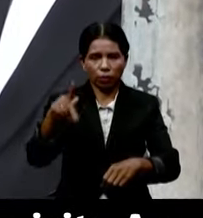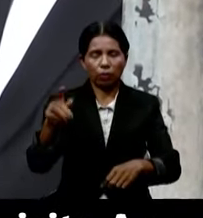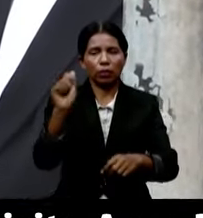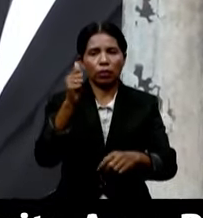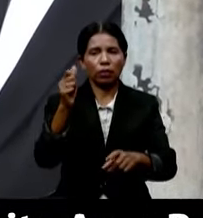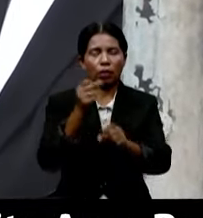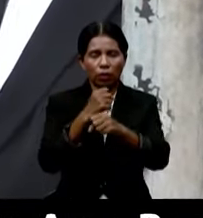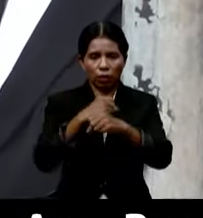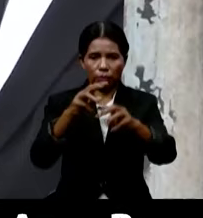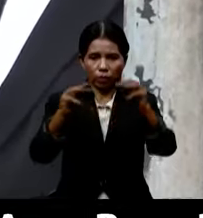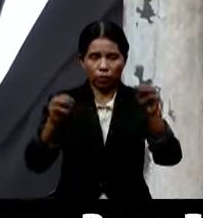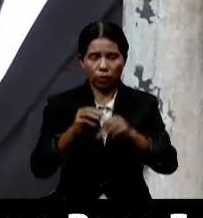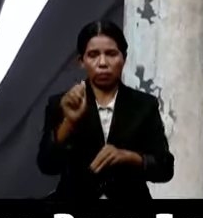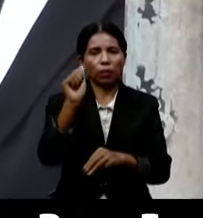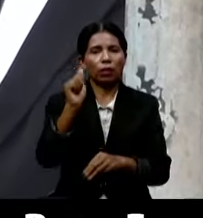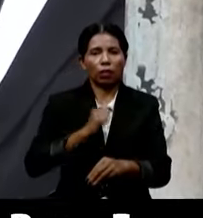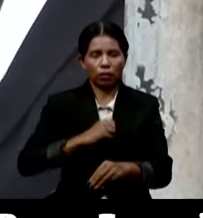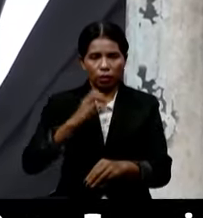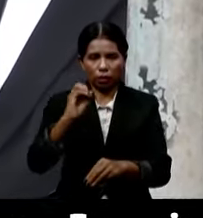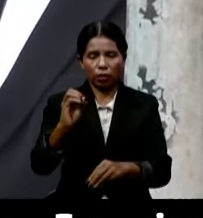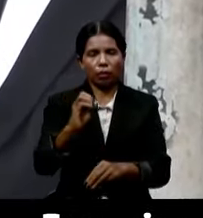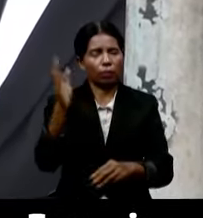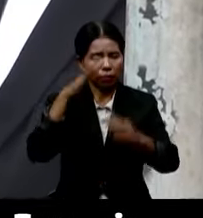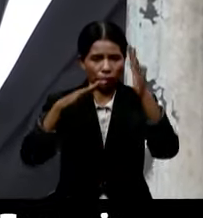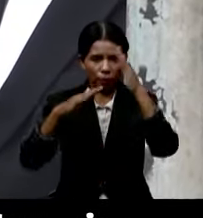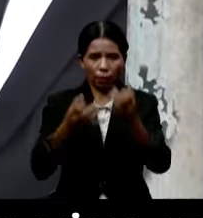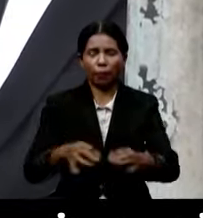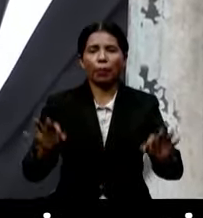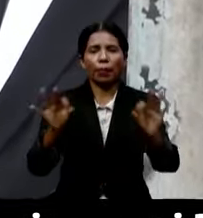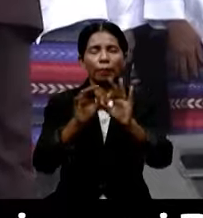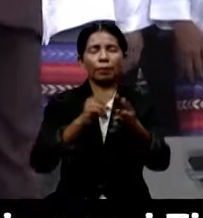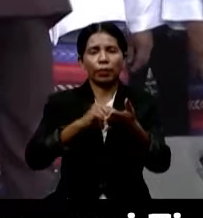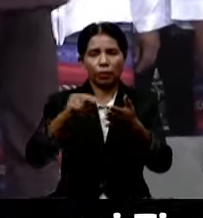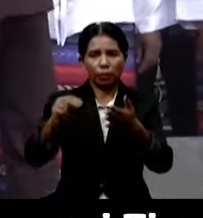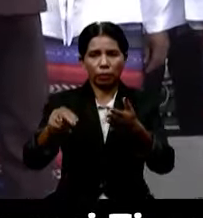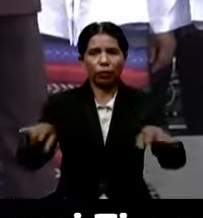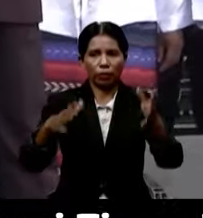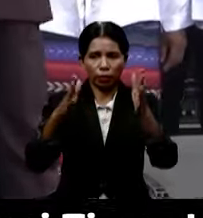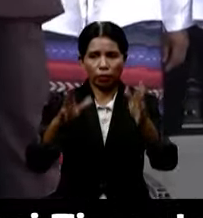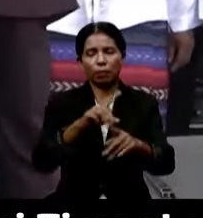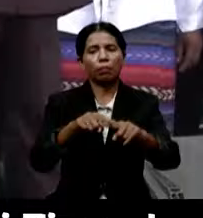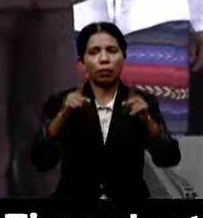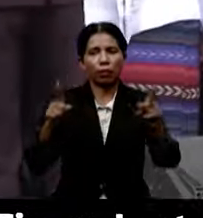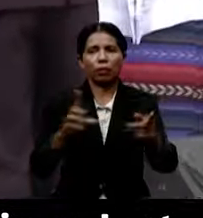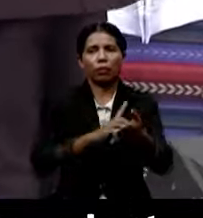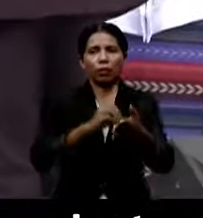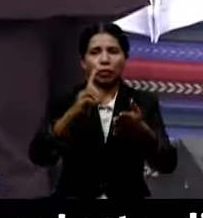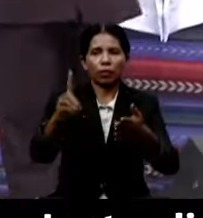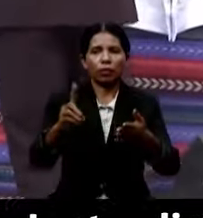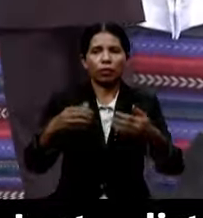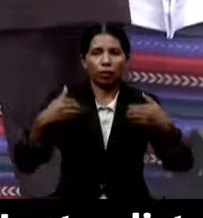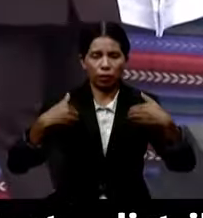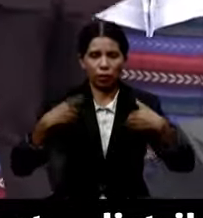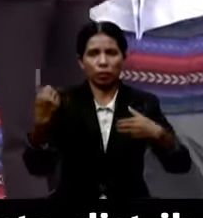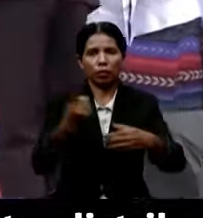e o município de Inaru, segunda, né? Agostinho explica, problema principal, mas o número de força de trabalho aumenta, mas bem cada setor se mostra na